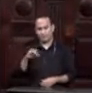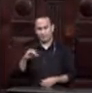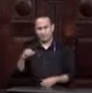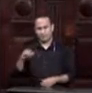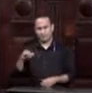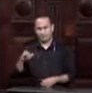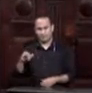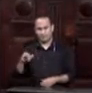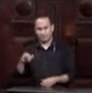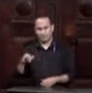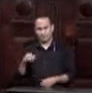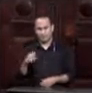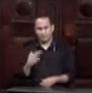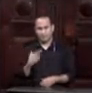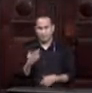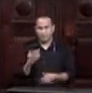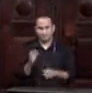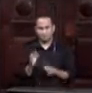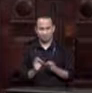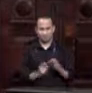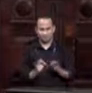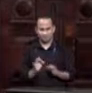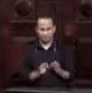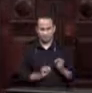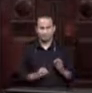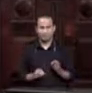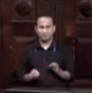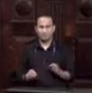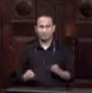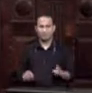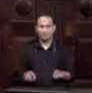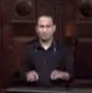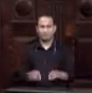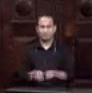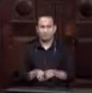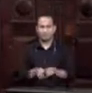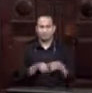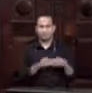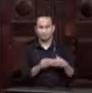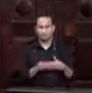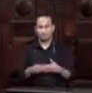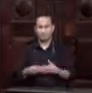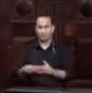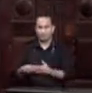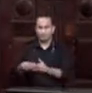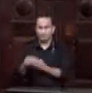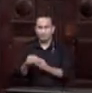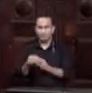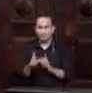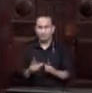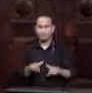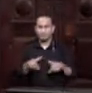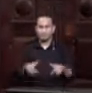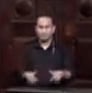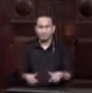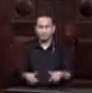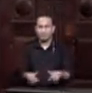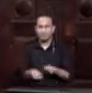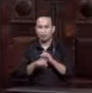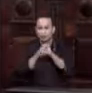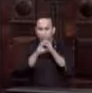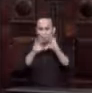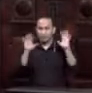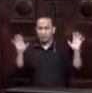Leis controlada e absolutamente conduzida de maneira transparente